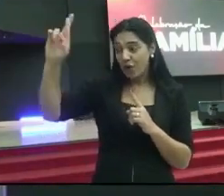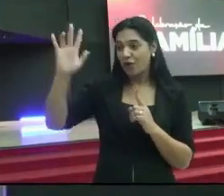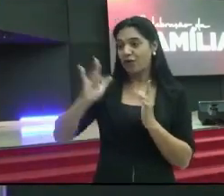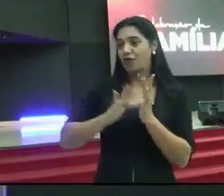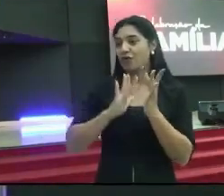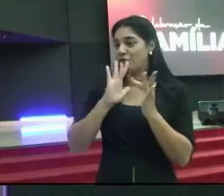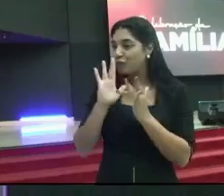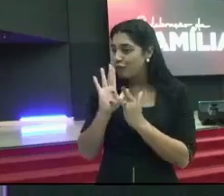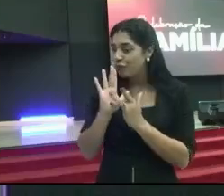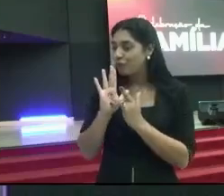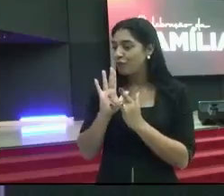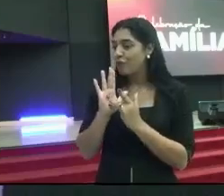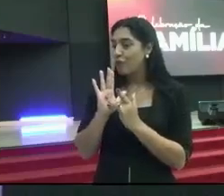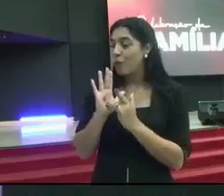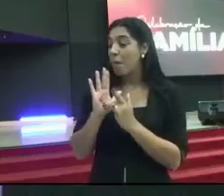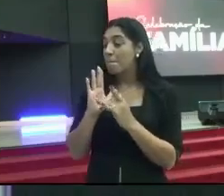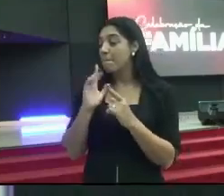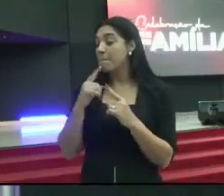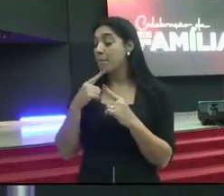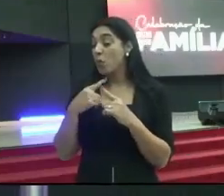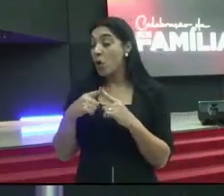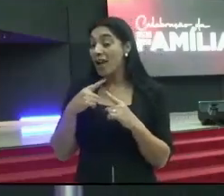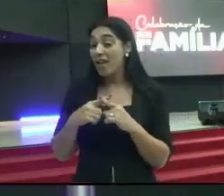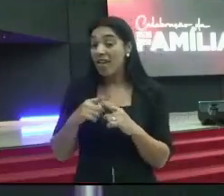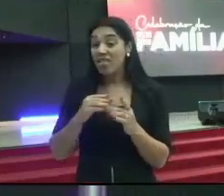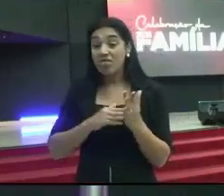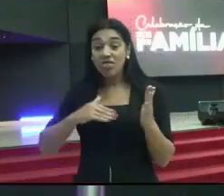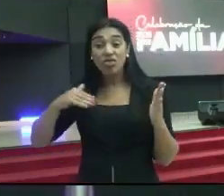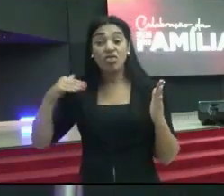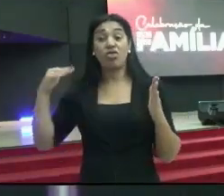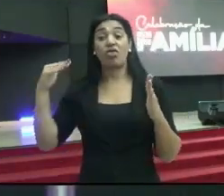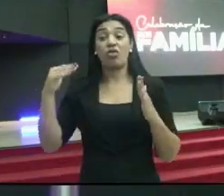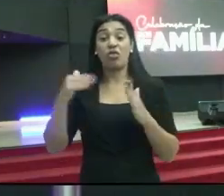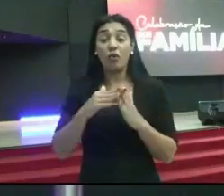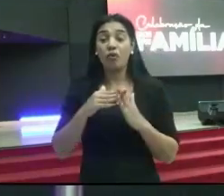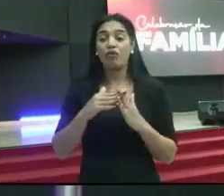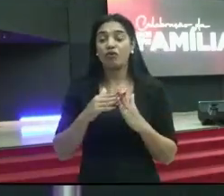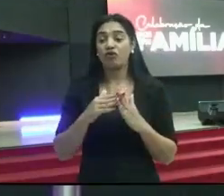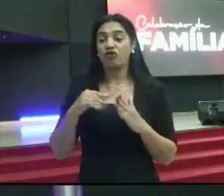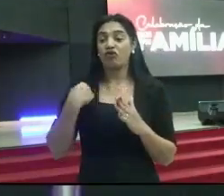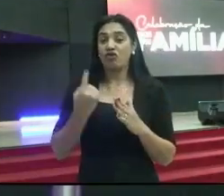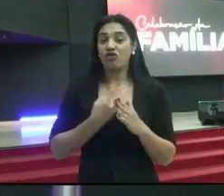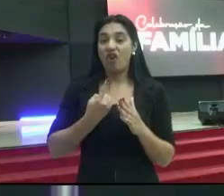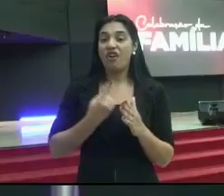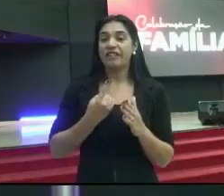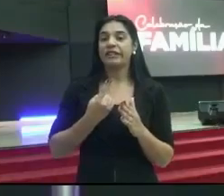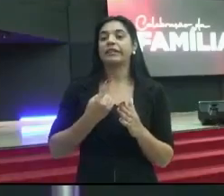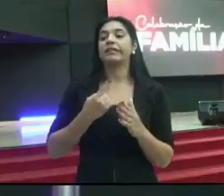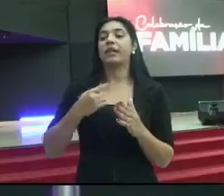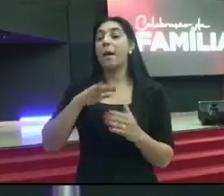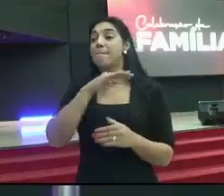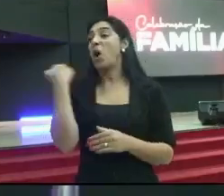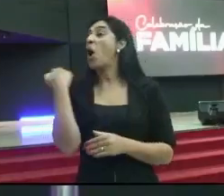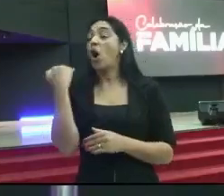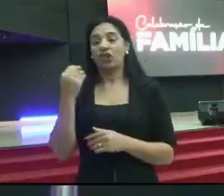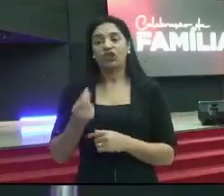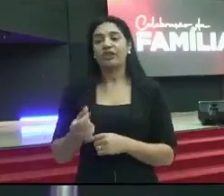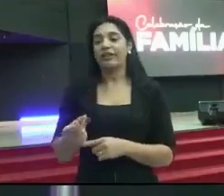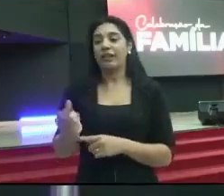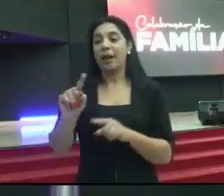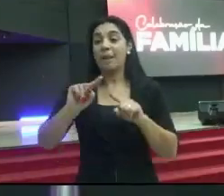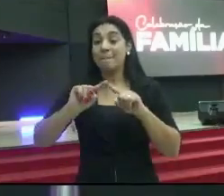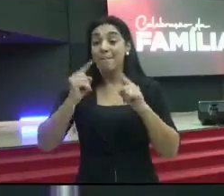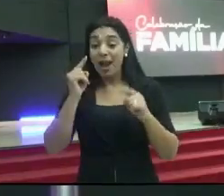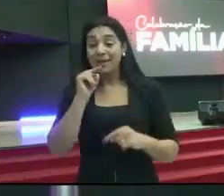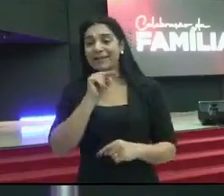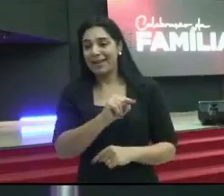Jesus, porque todos nós estávamos condenados à morte eterna,